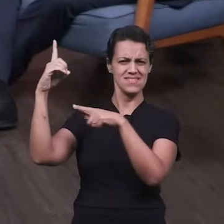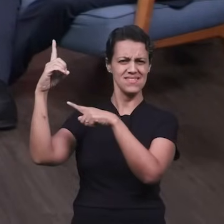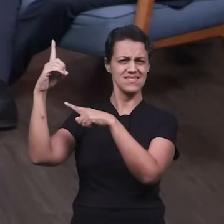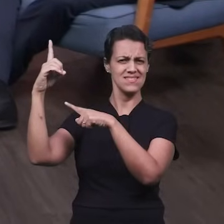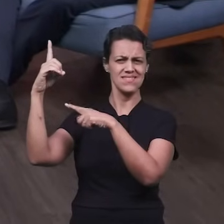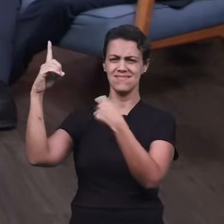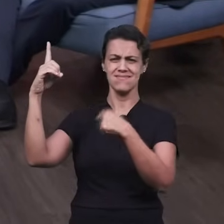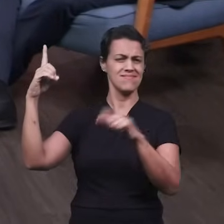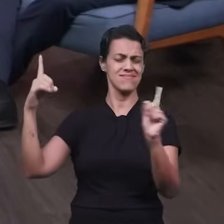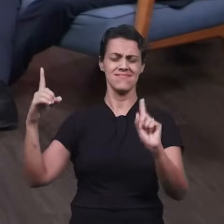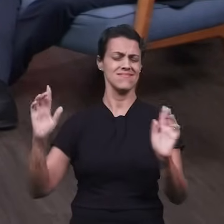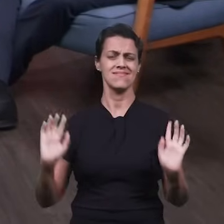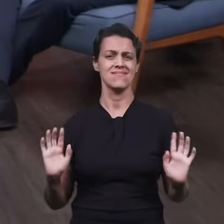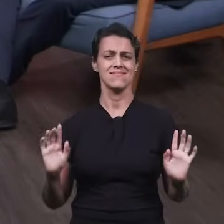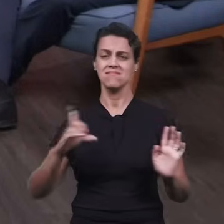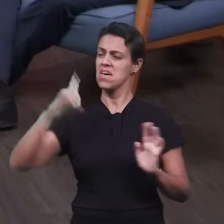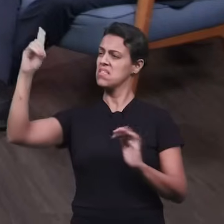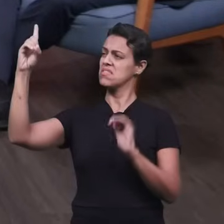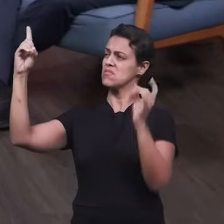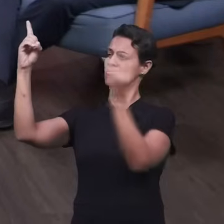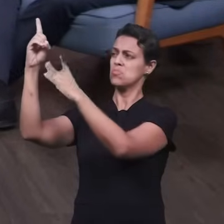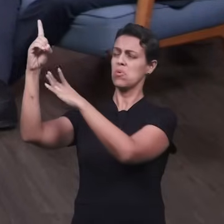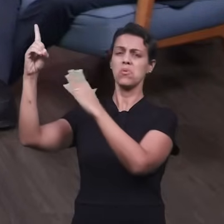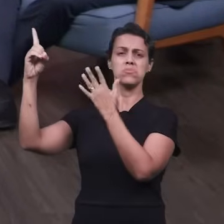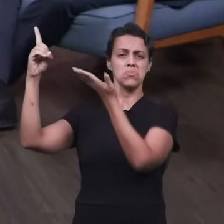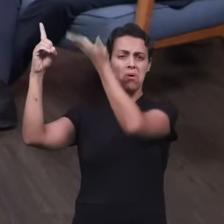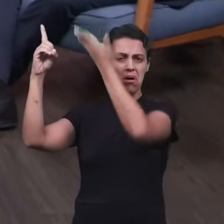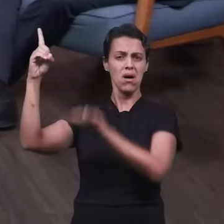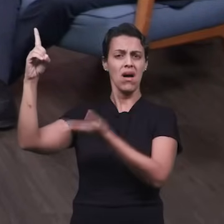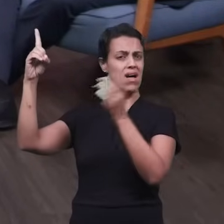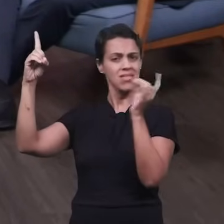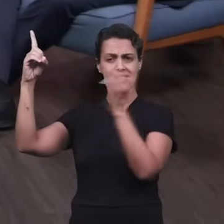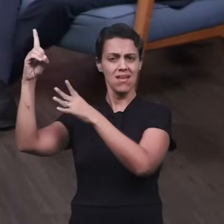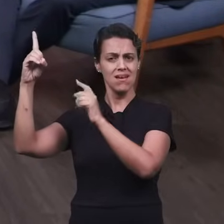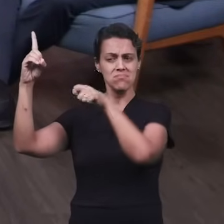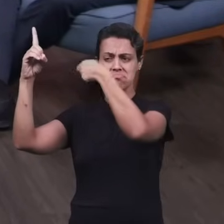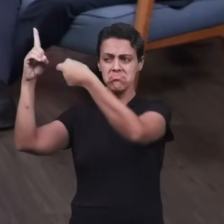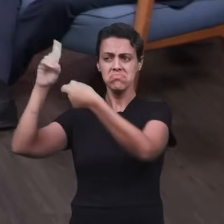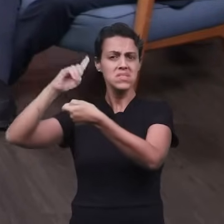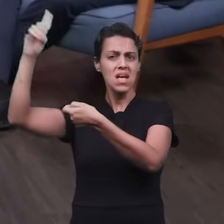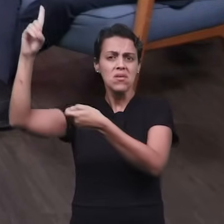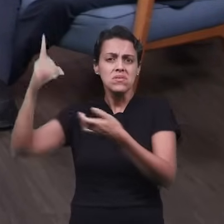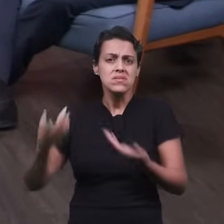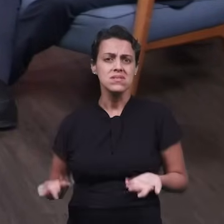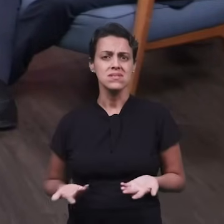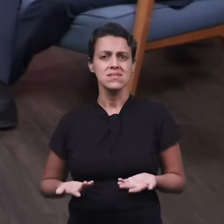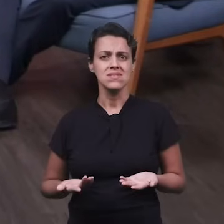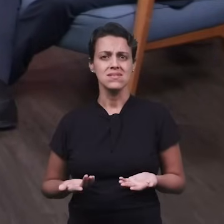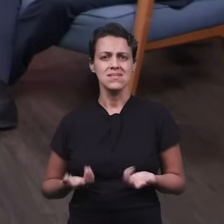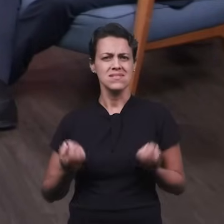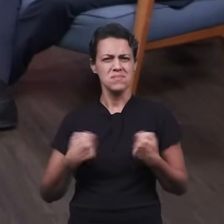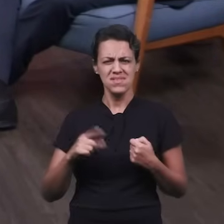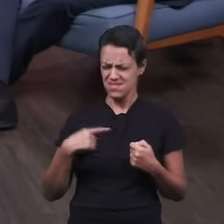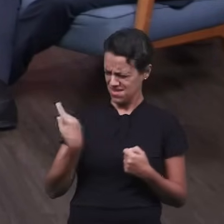Esse elogio não precisa ficar elogiando, porque Deus é Deus e acabou. Não tem, ele não precisa, ele depende de elogios do homem para nada,